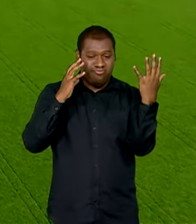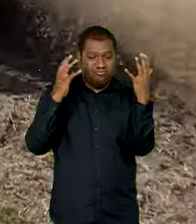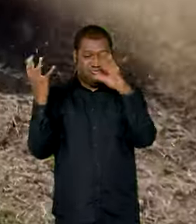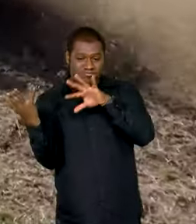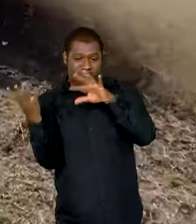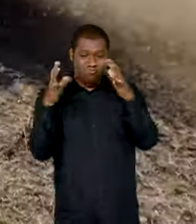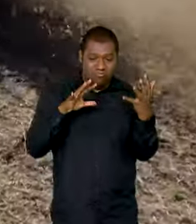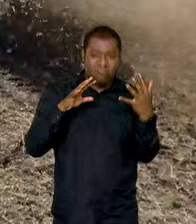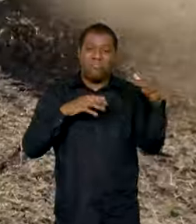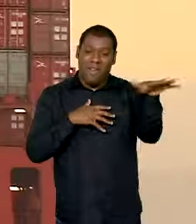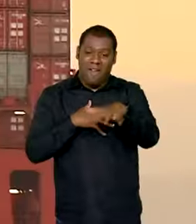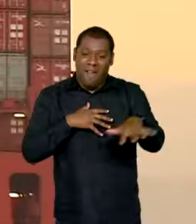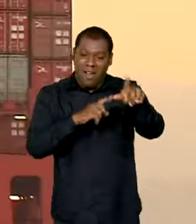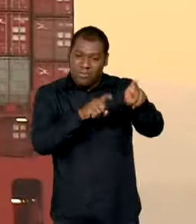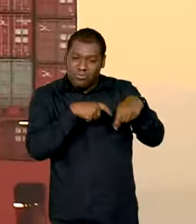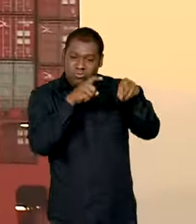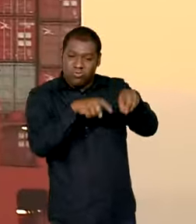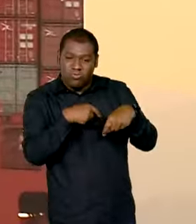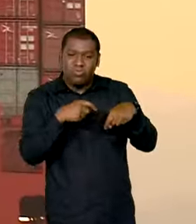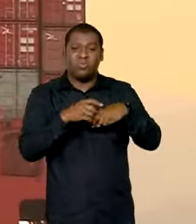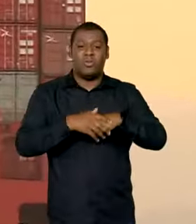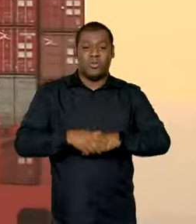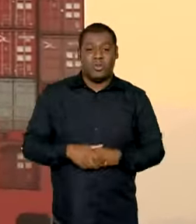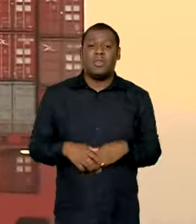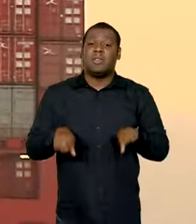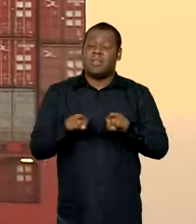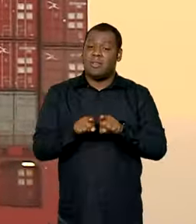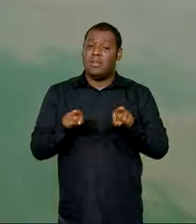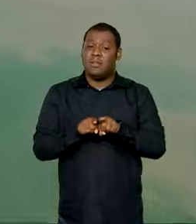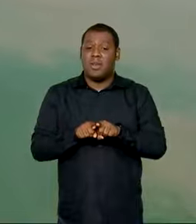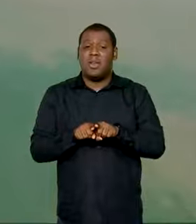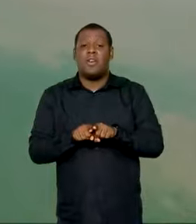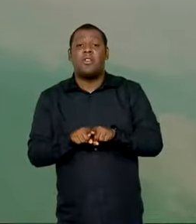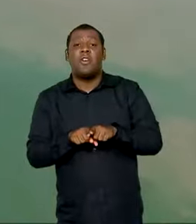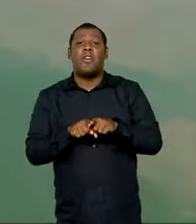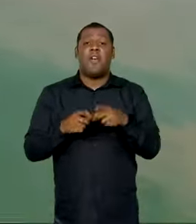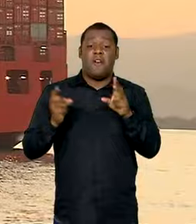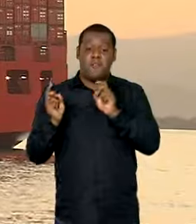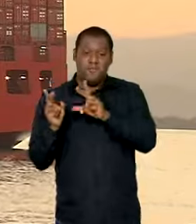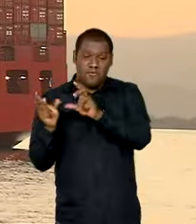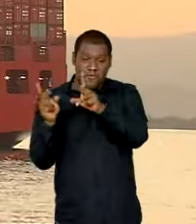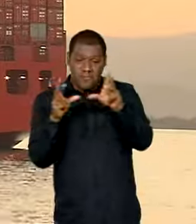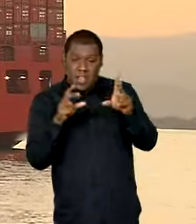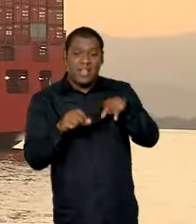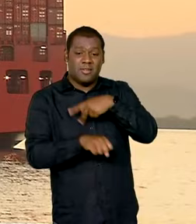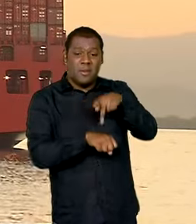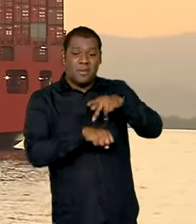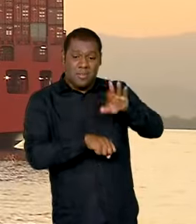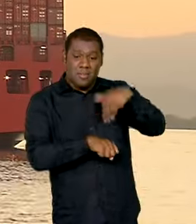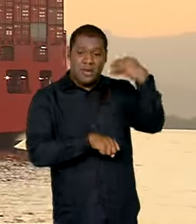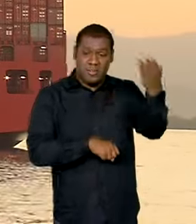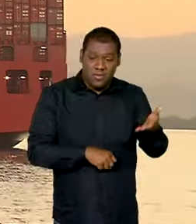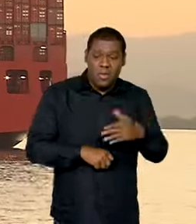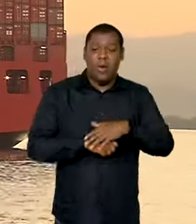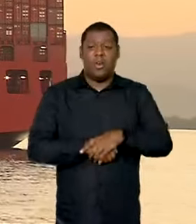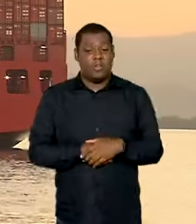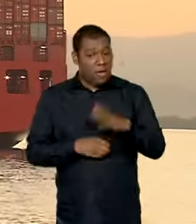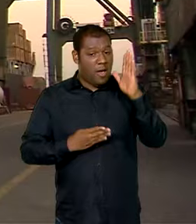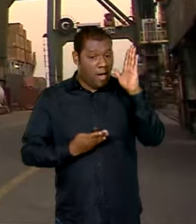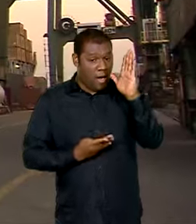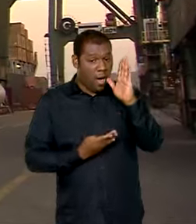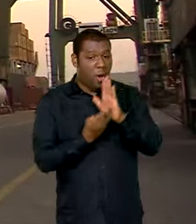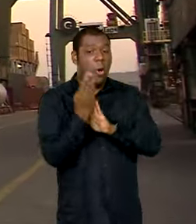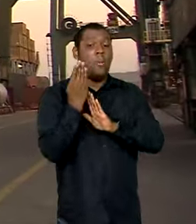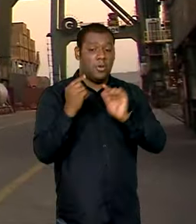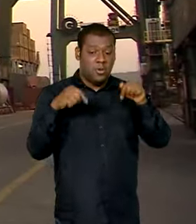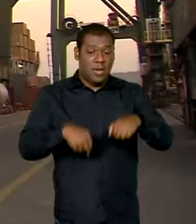setor agropecuário e o menor dinamismo do Comércio Exterior que teve saldo recorde a favor do